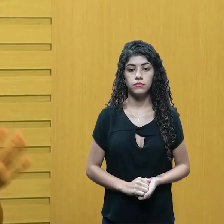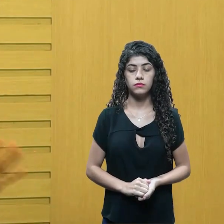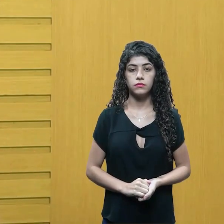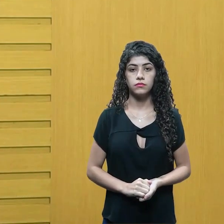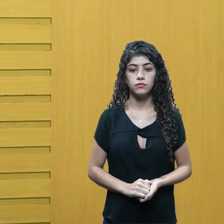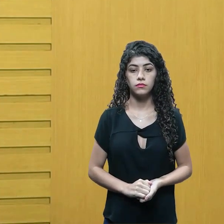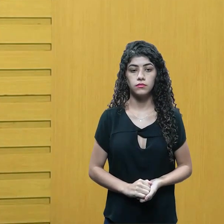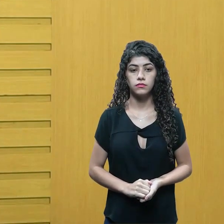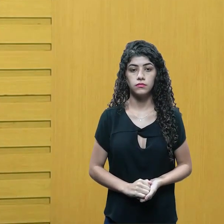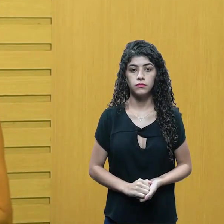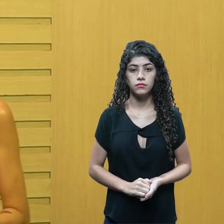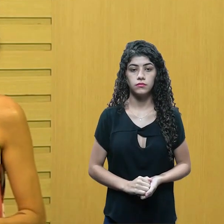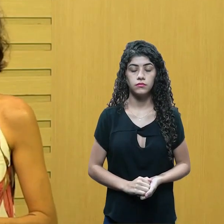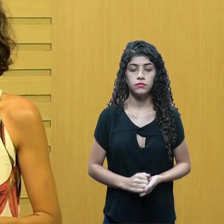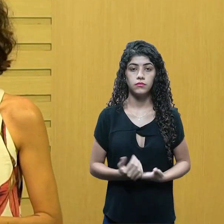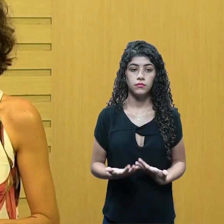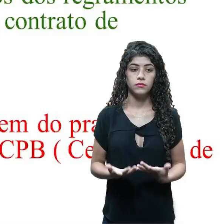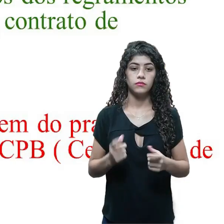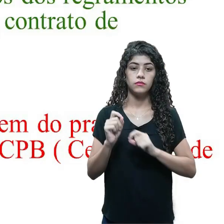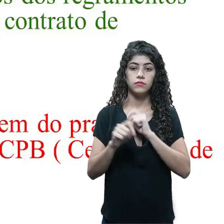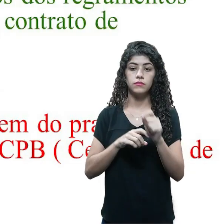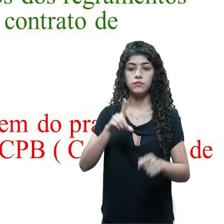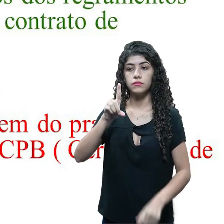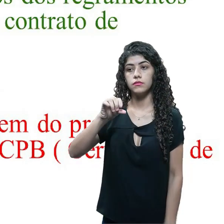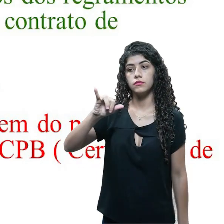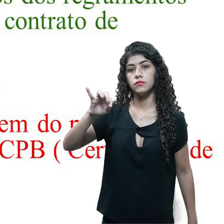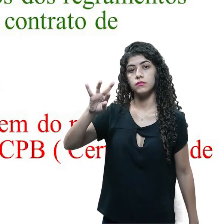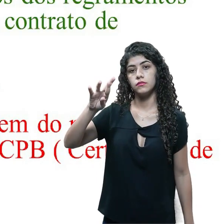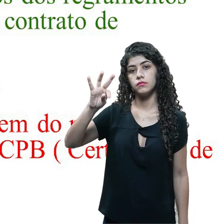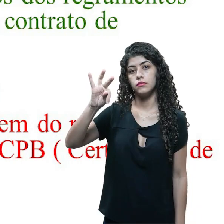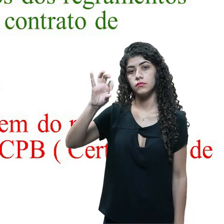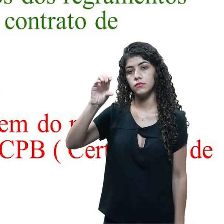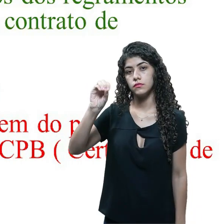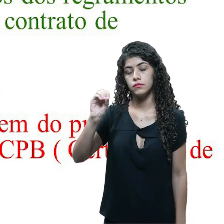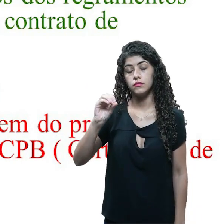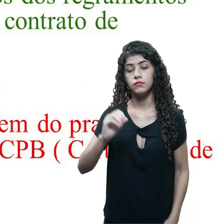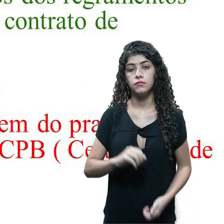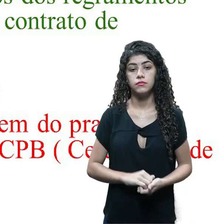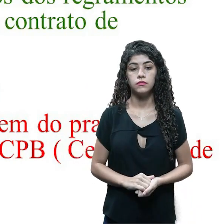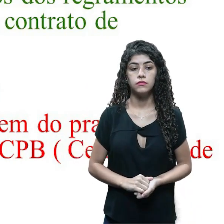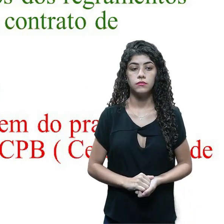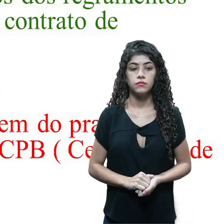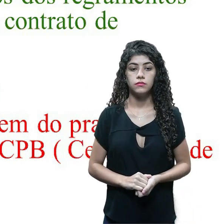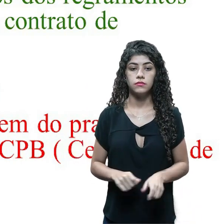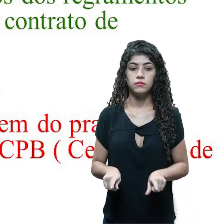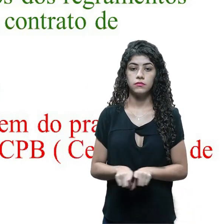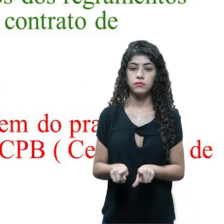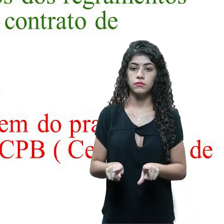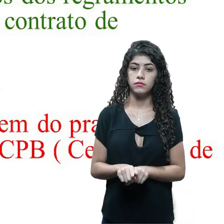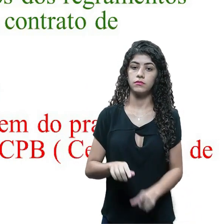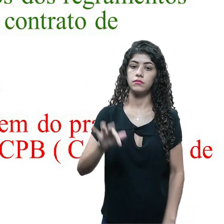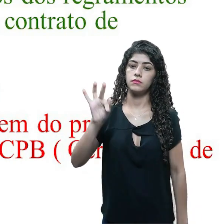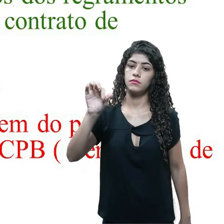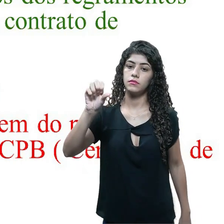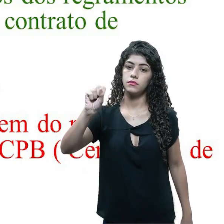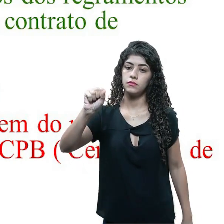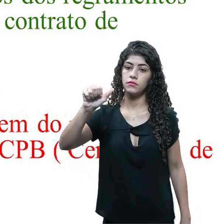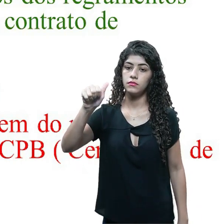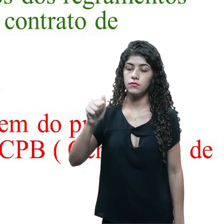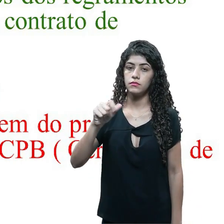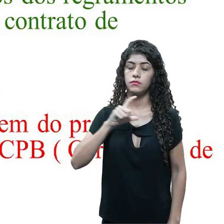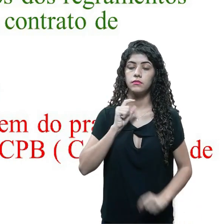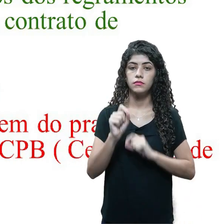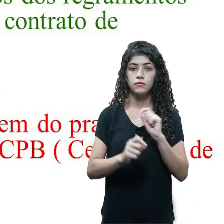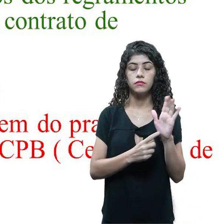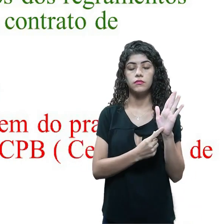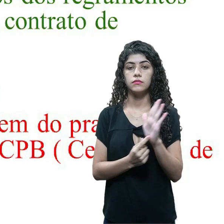que acontecer e ocorrer por último. Recurso de fomento direto em geral, inclusive em FSA, Fundo